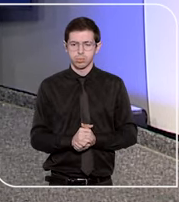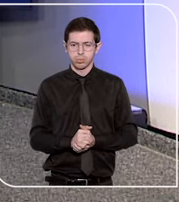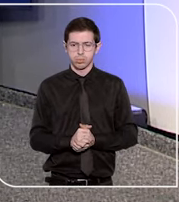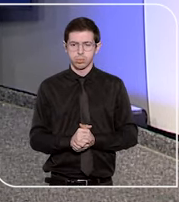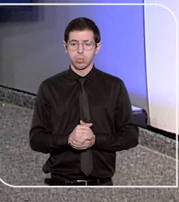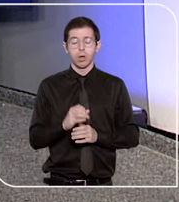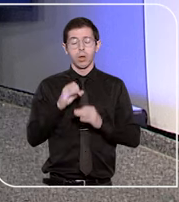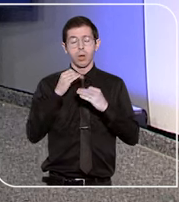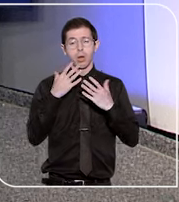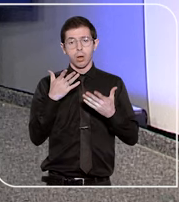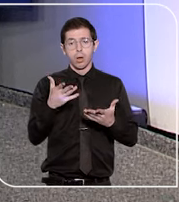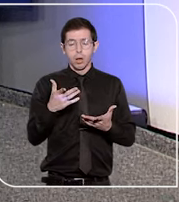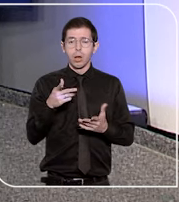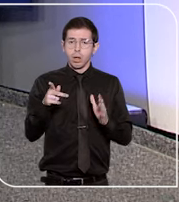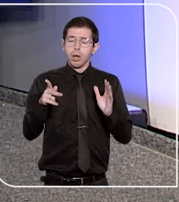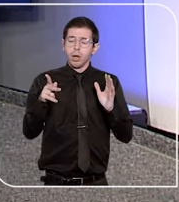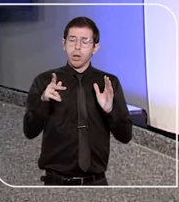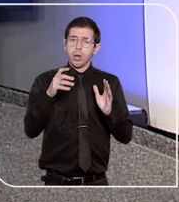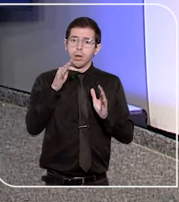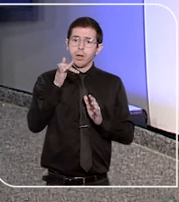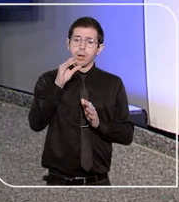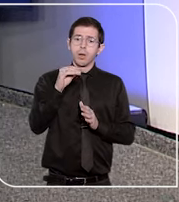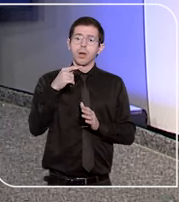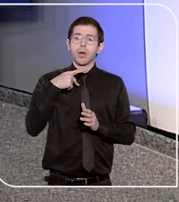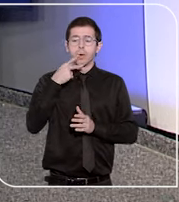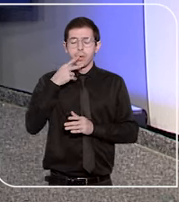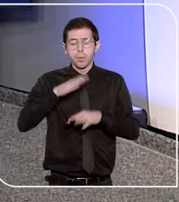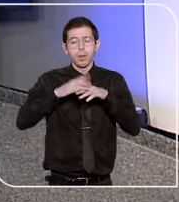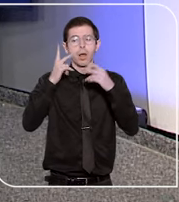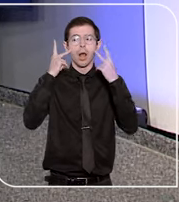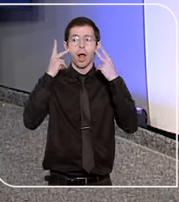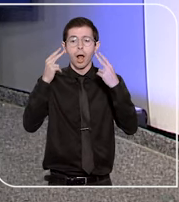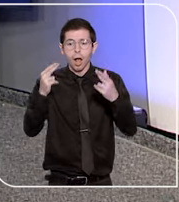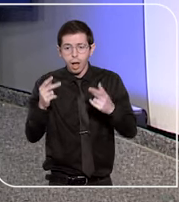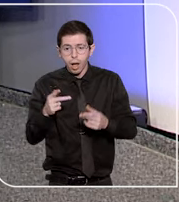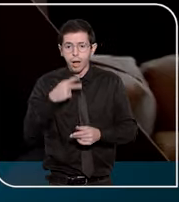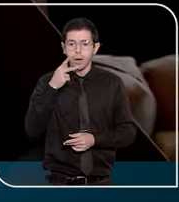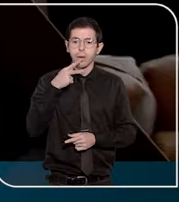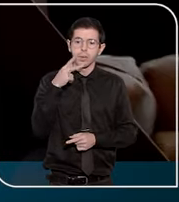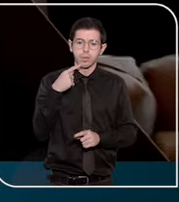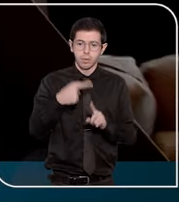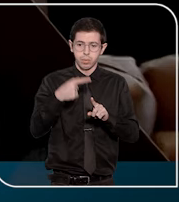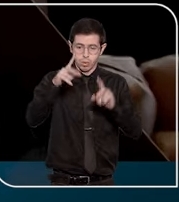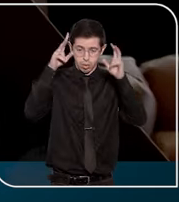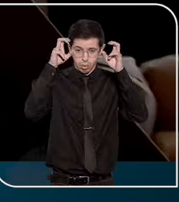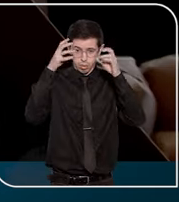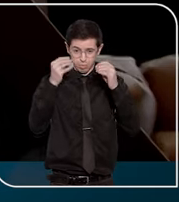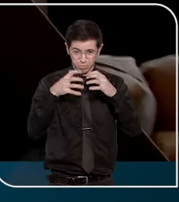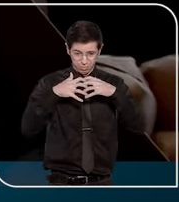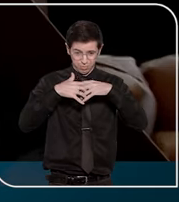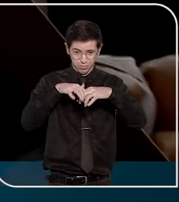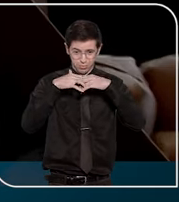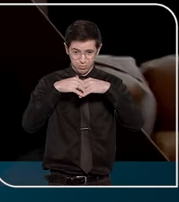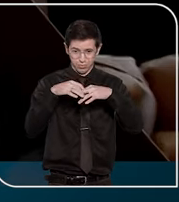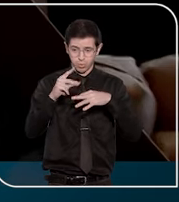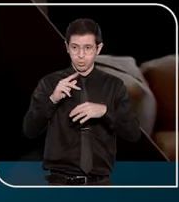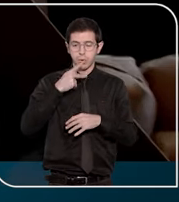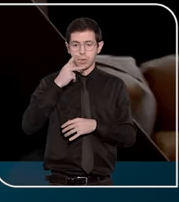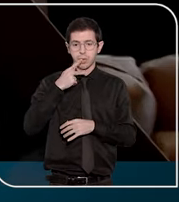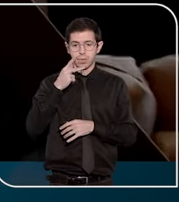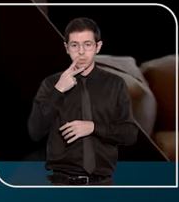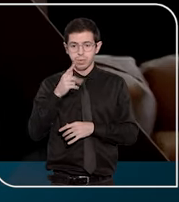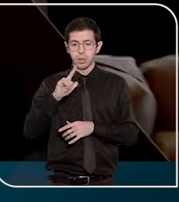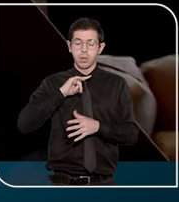Bom, Fátima, agora eu gostei que você chegou numa coisa assim mais fácil, mais tranquila, né? Porque o assunto aqui é tão complexo, igual eu estava brincando, e o jogo estava